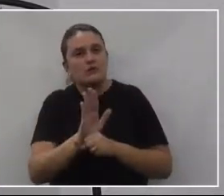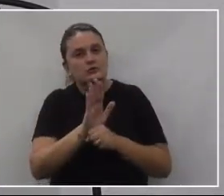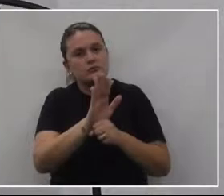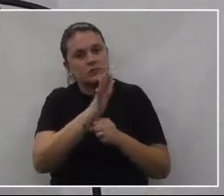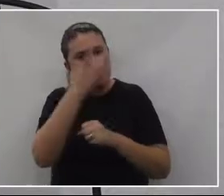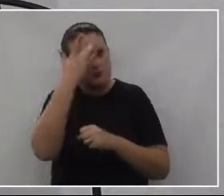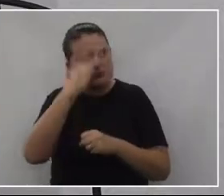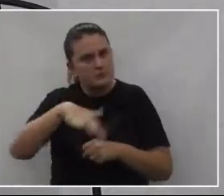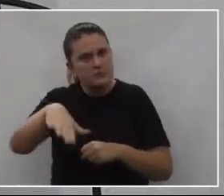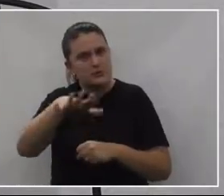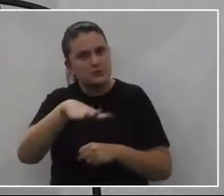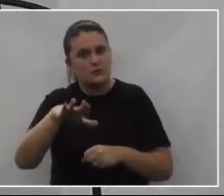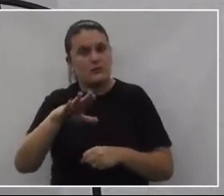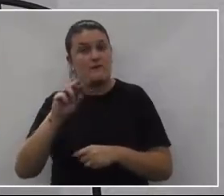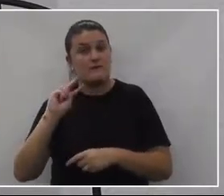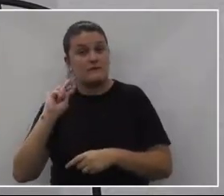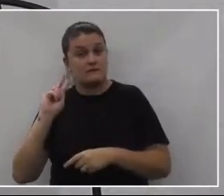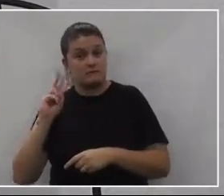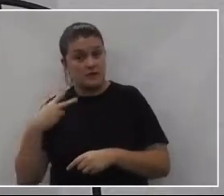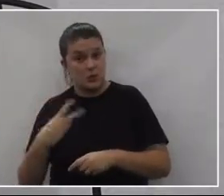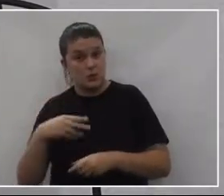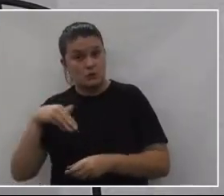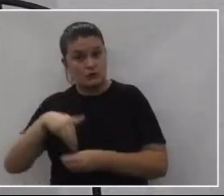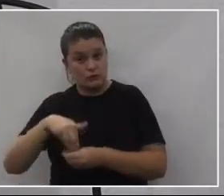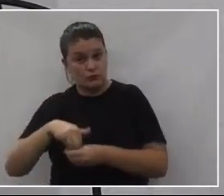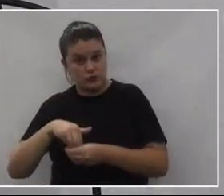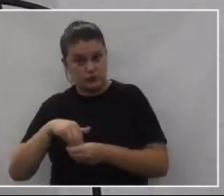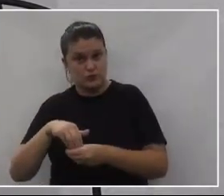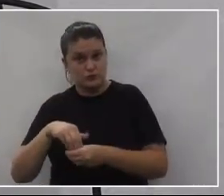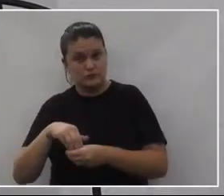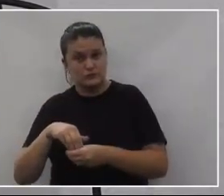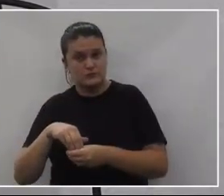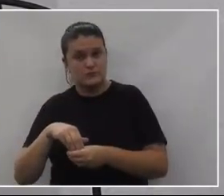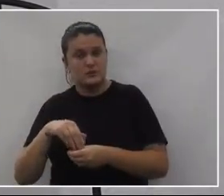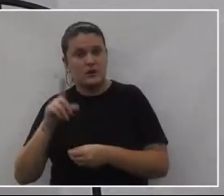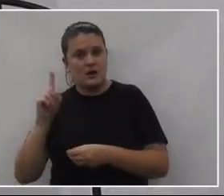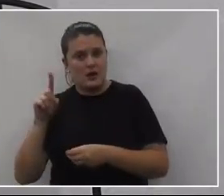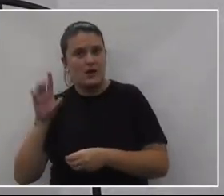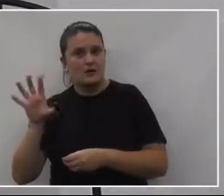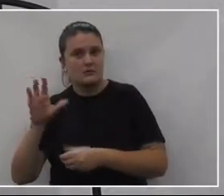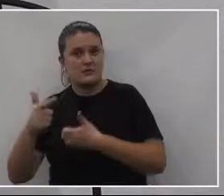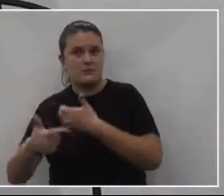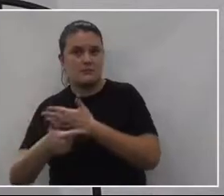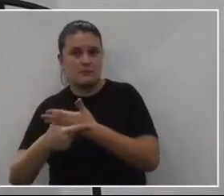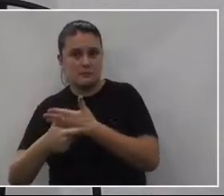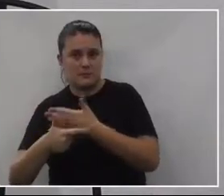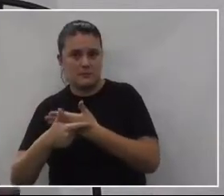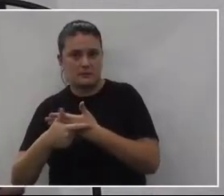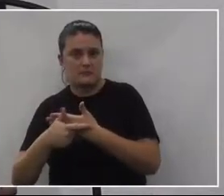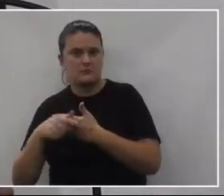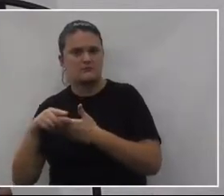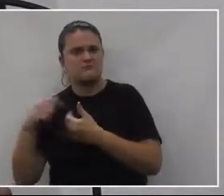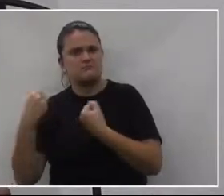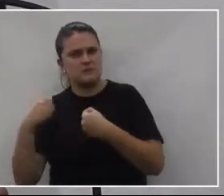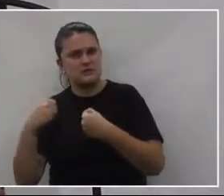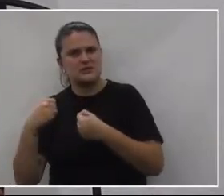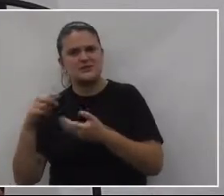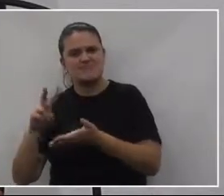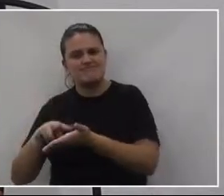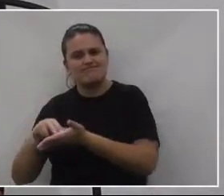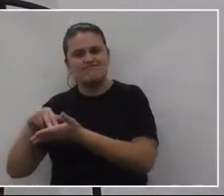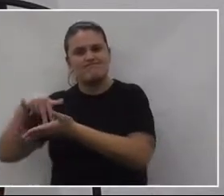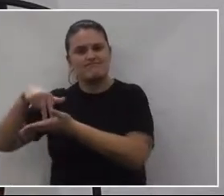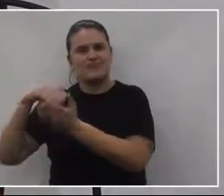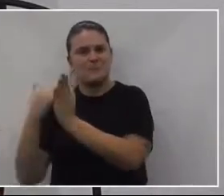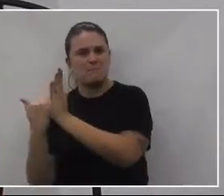nós trabalhamos. O vereador eleito, acima de tudo, isso é algo que merece ser elevado